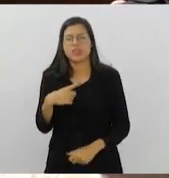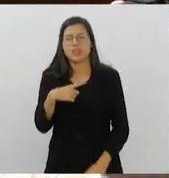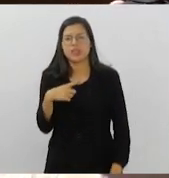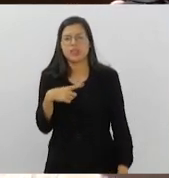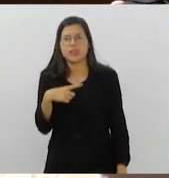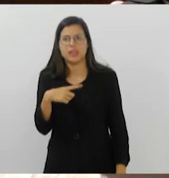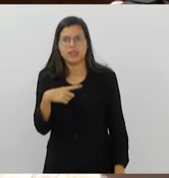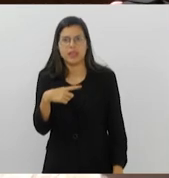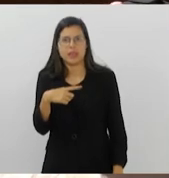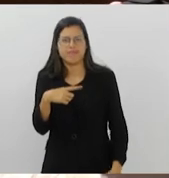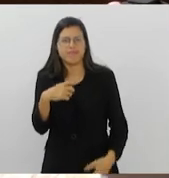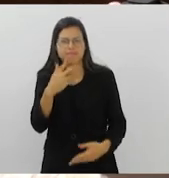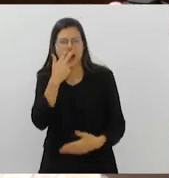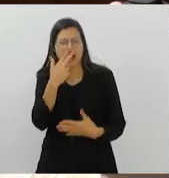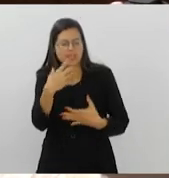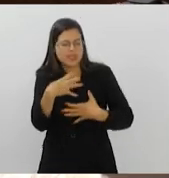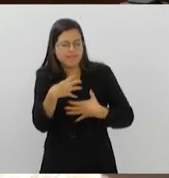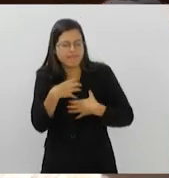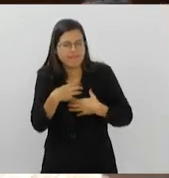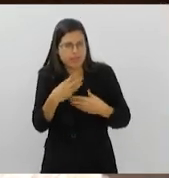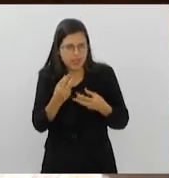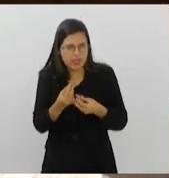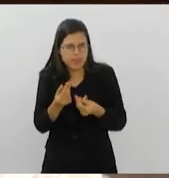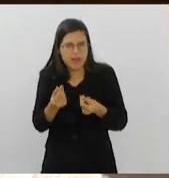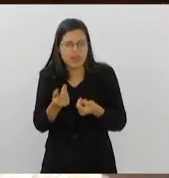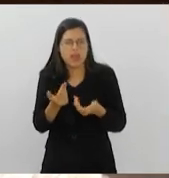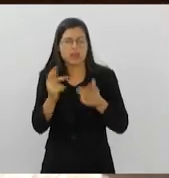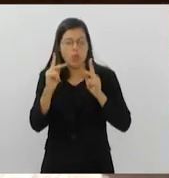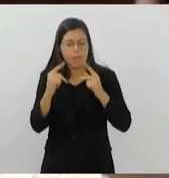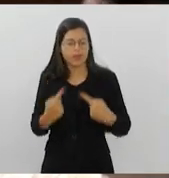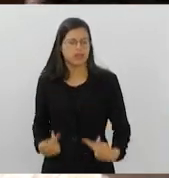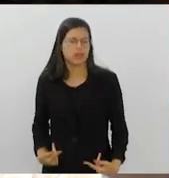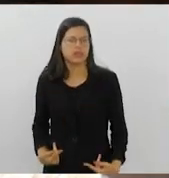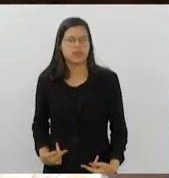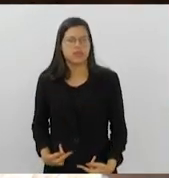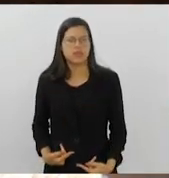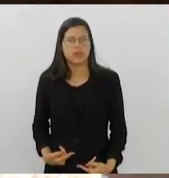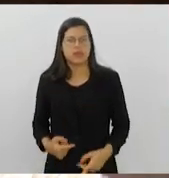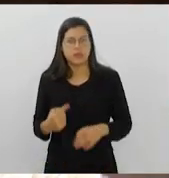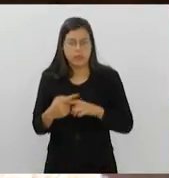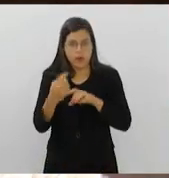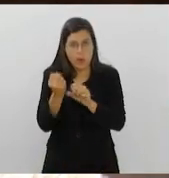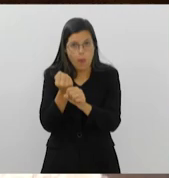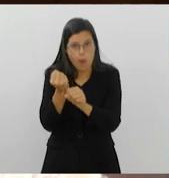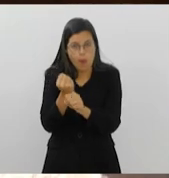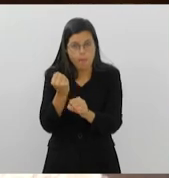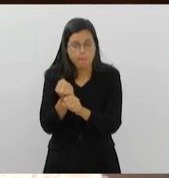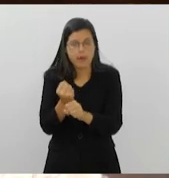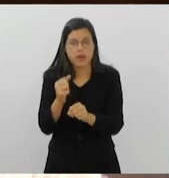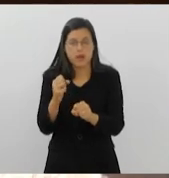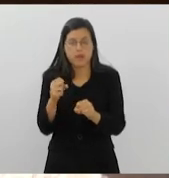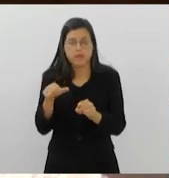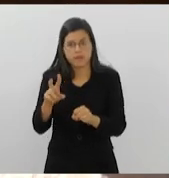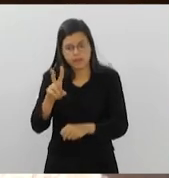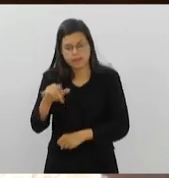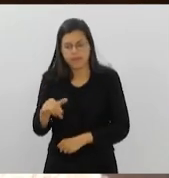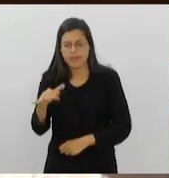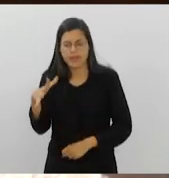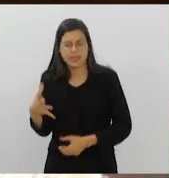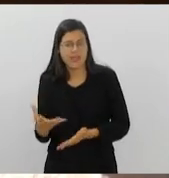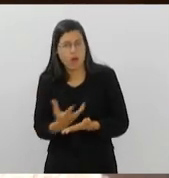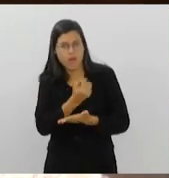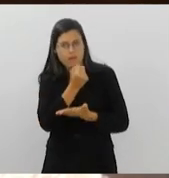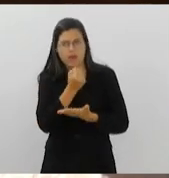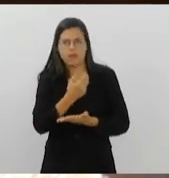essa sensibilidade humana, porque essas obras vão salvar vidas, essas obras